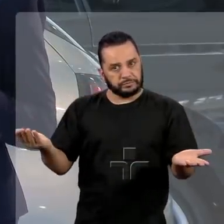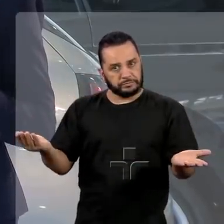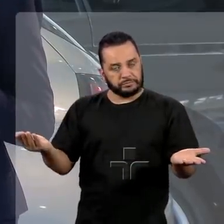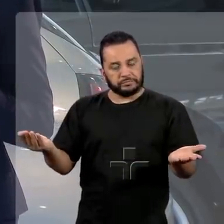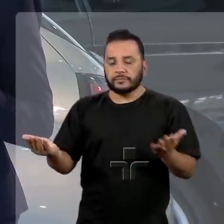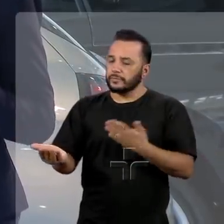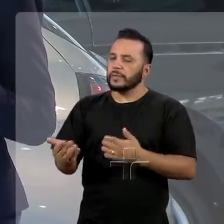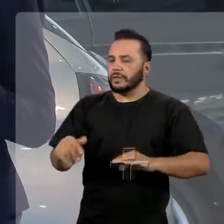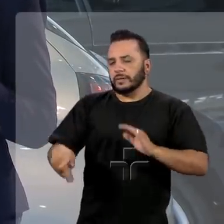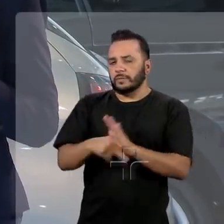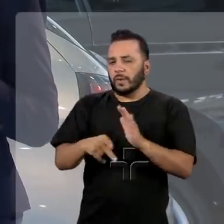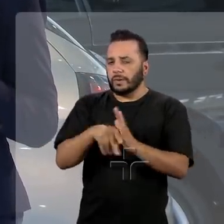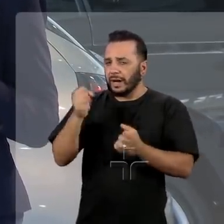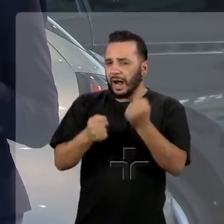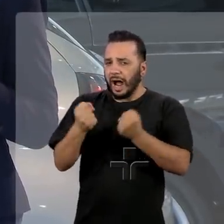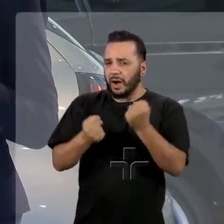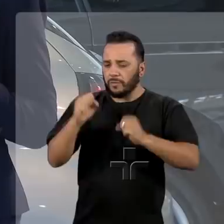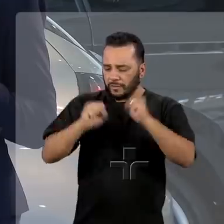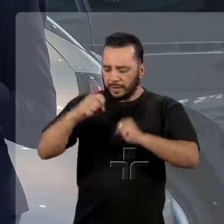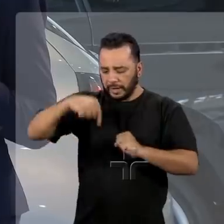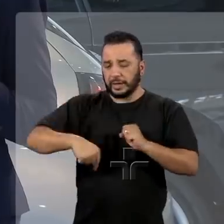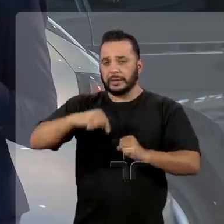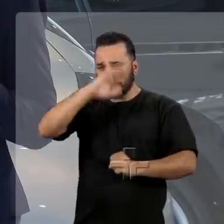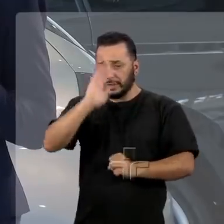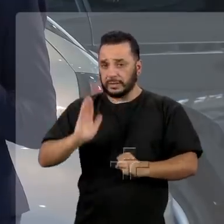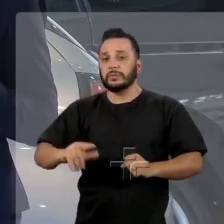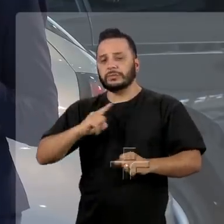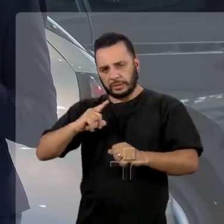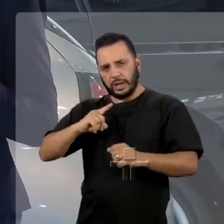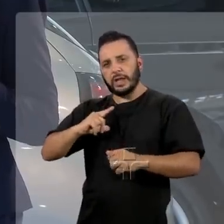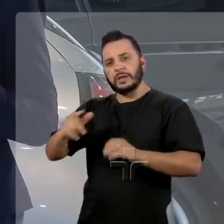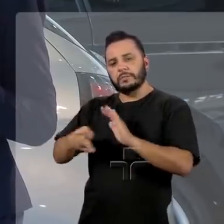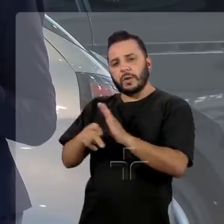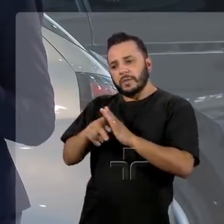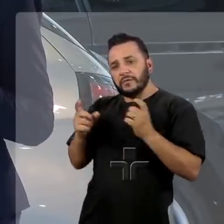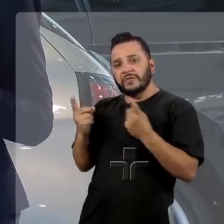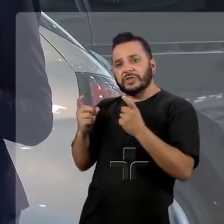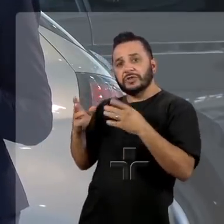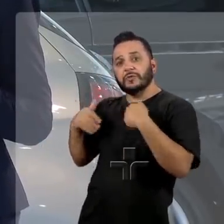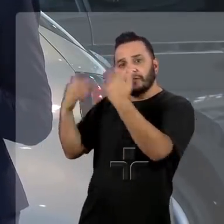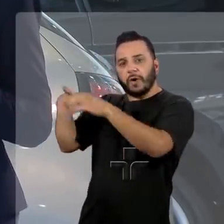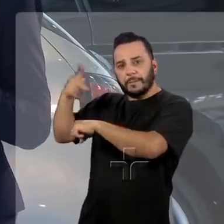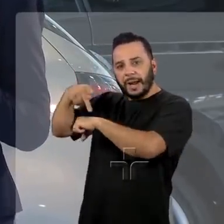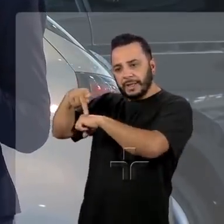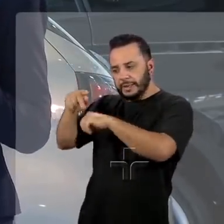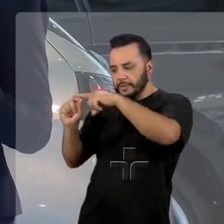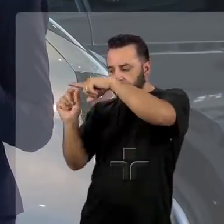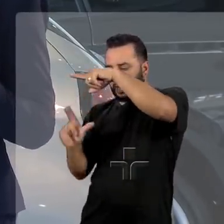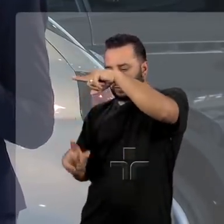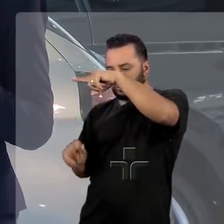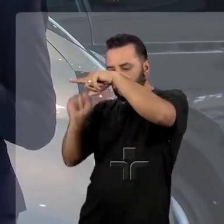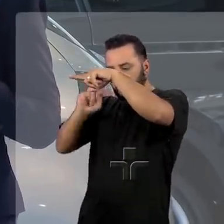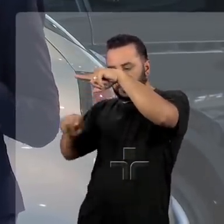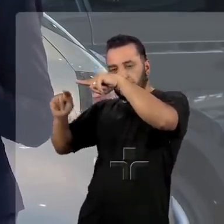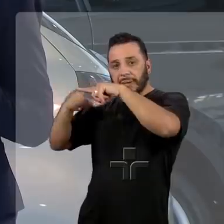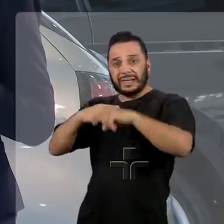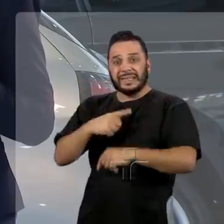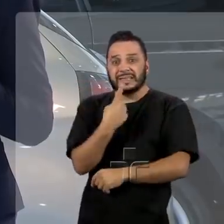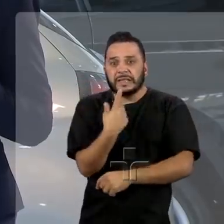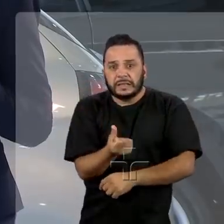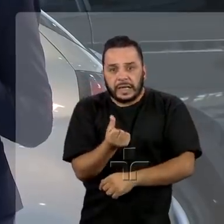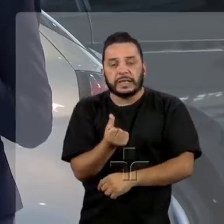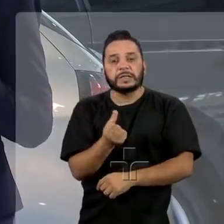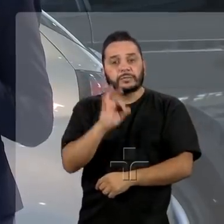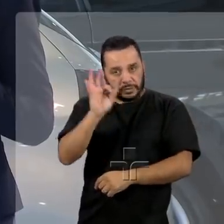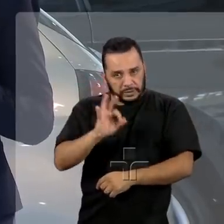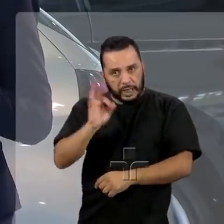produzimos aqui no Brasil são exportados para os países do Mercosul. E 16% do que vendemos aqui vem dos